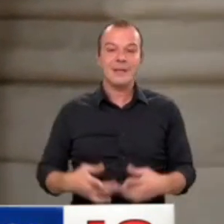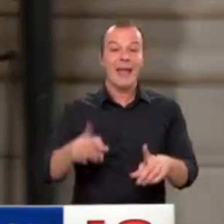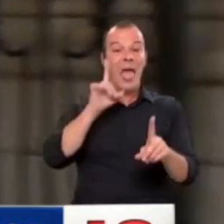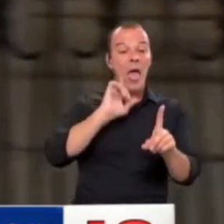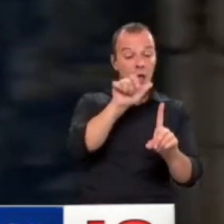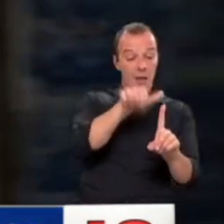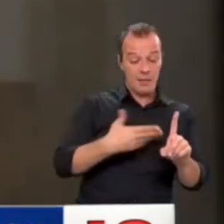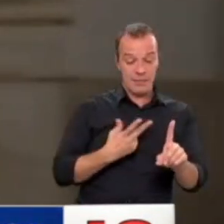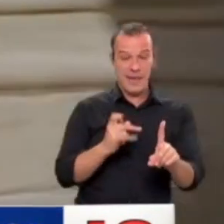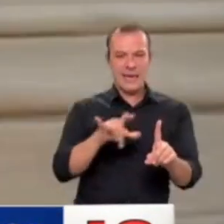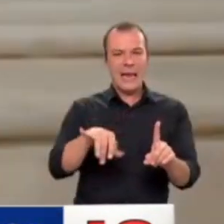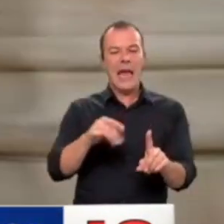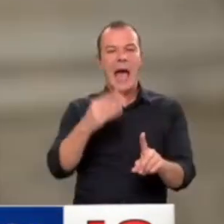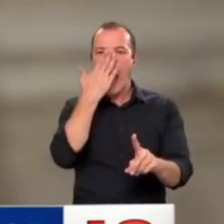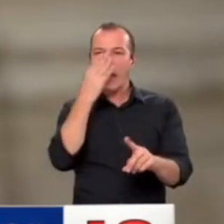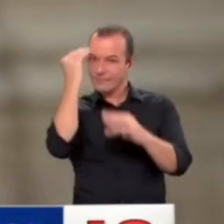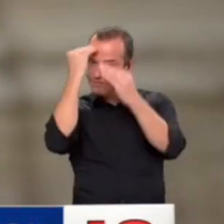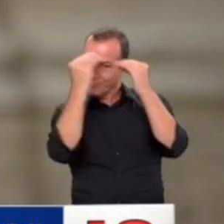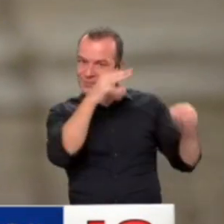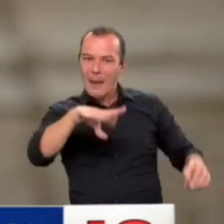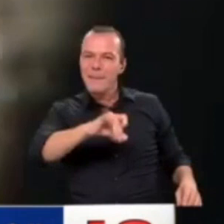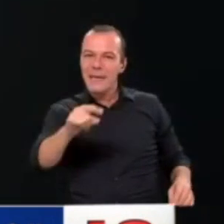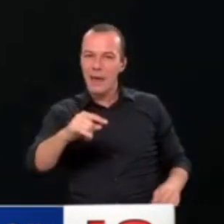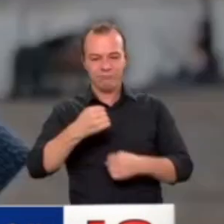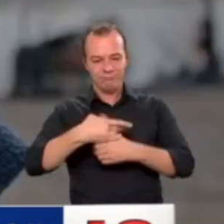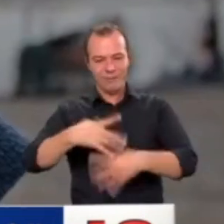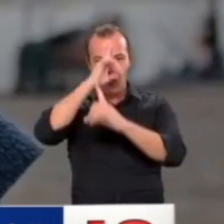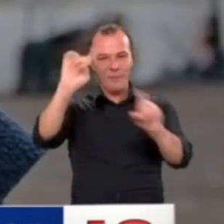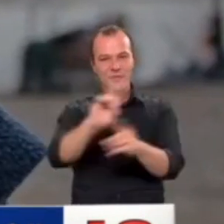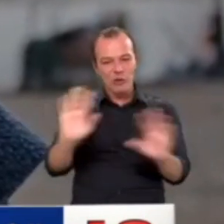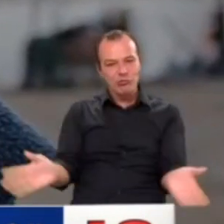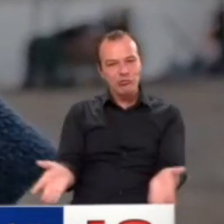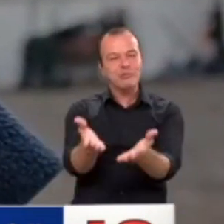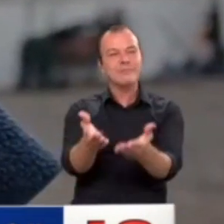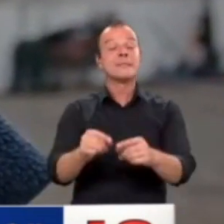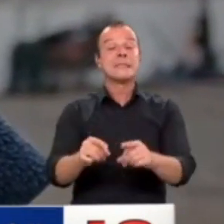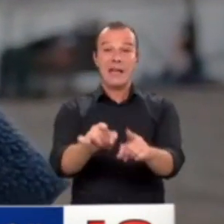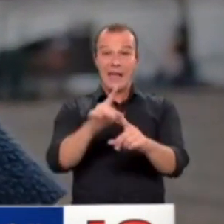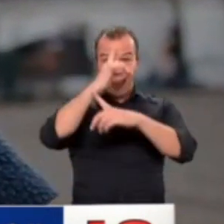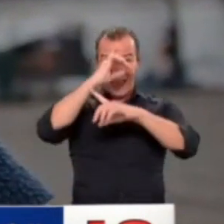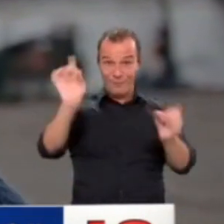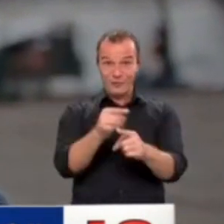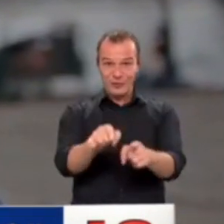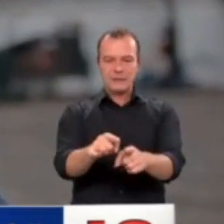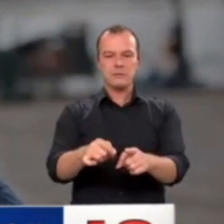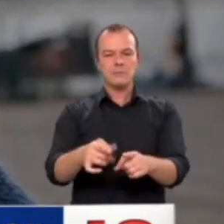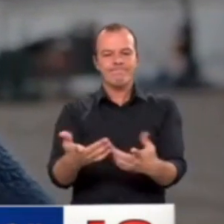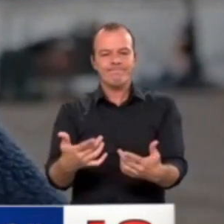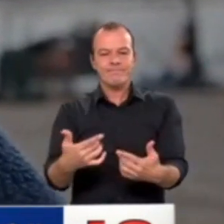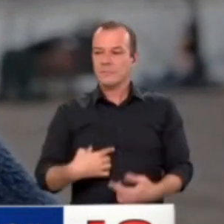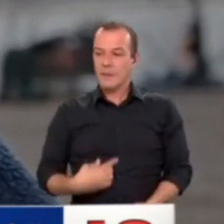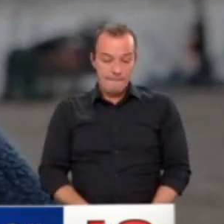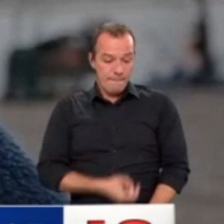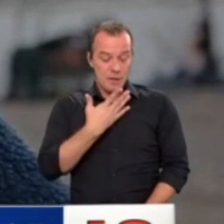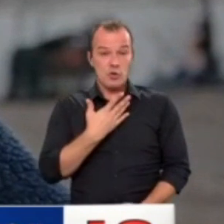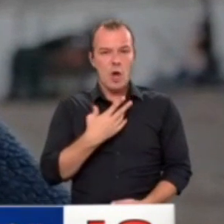Daniela Melchior é Maria, uma professora primária. E esta professora chega à conclusão que nunca se tinha